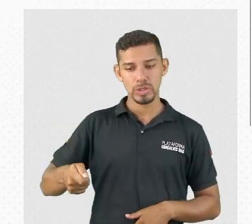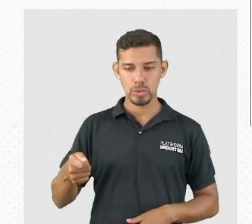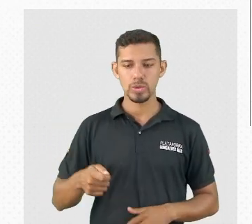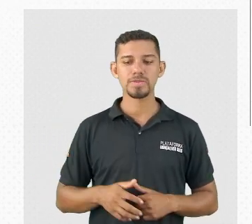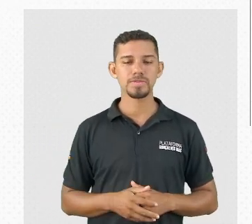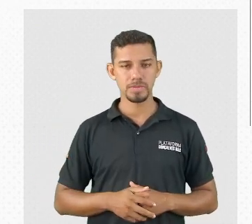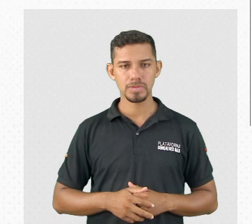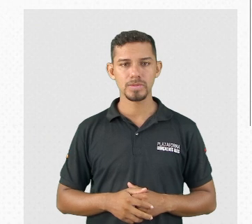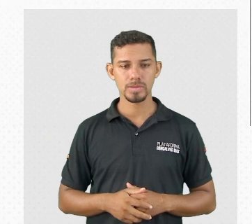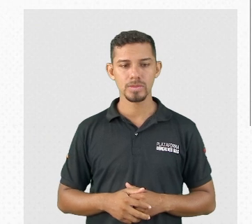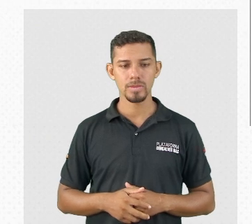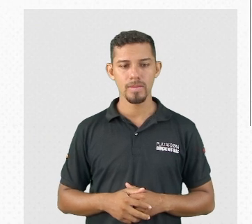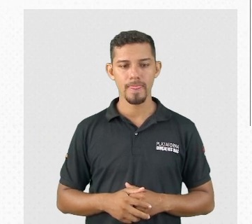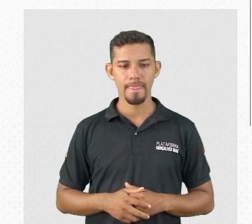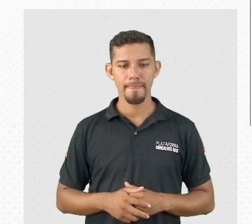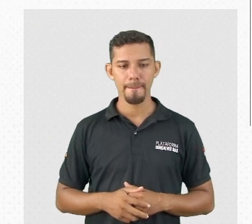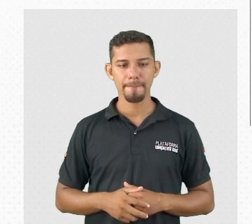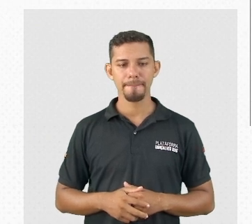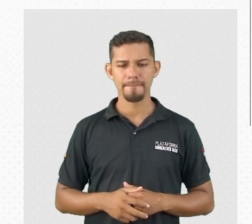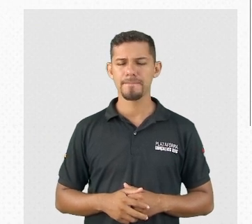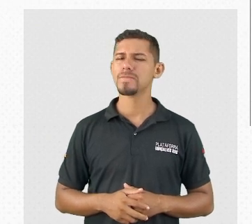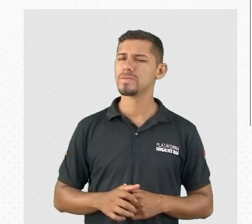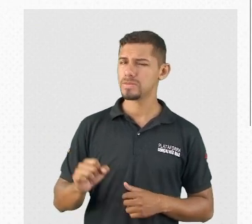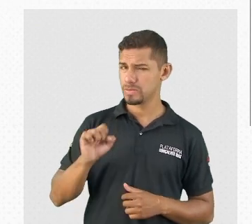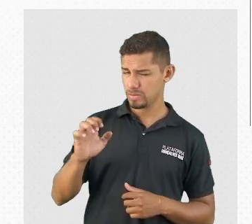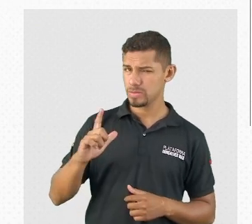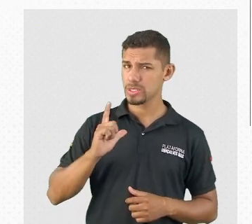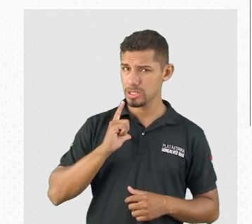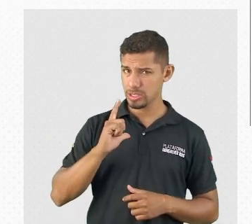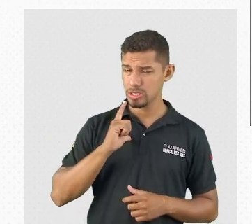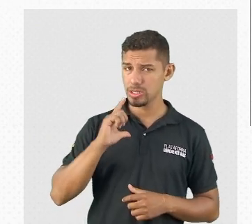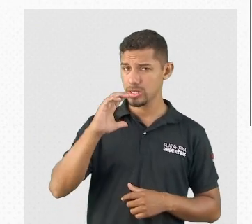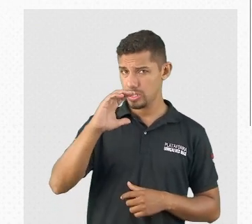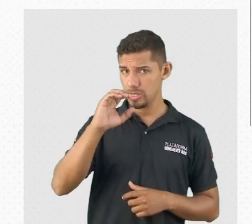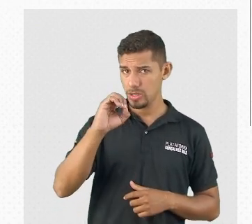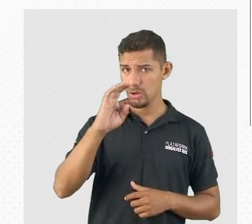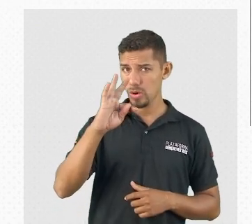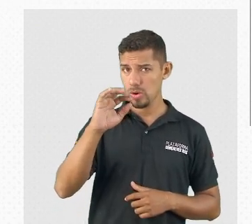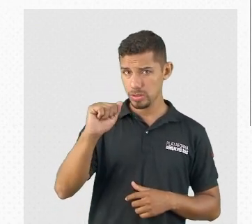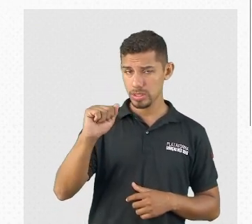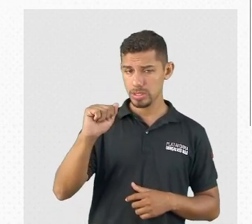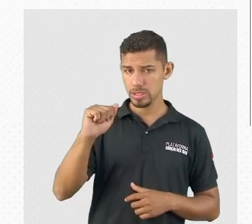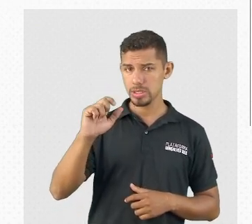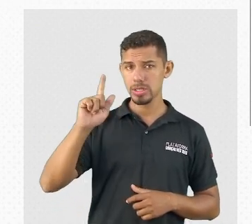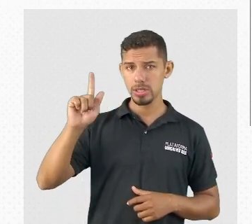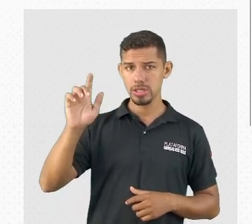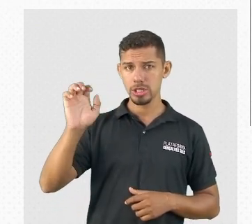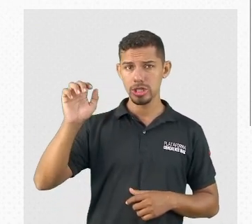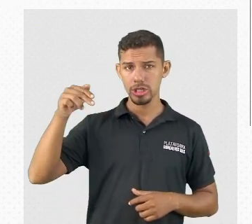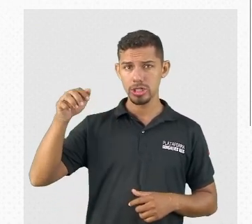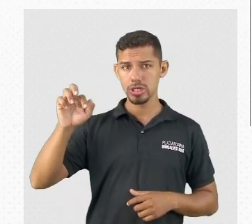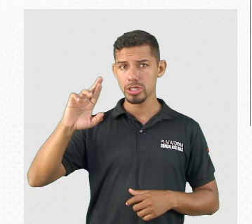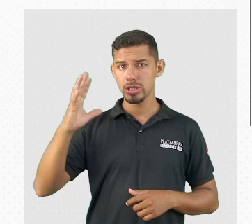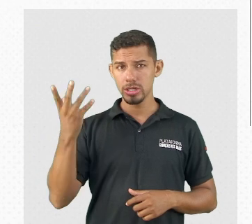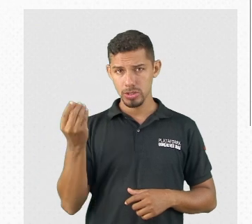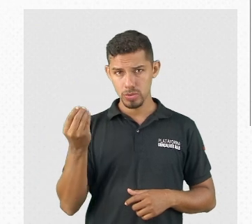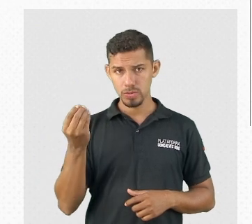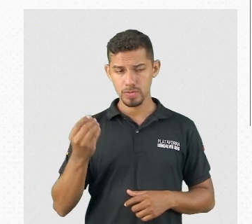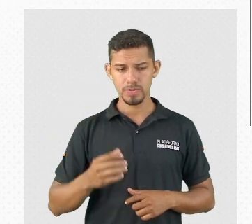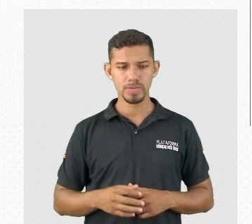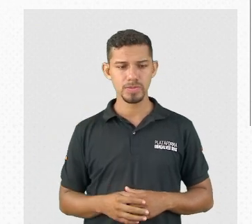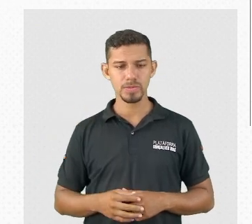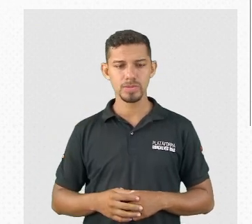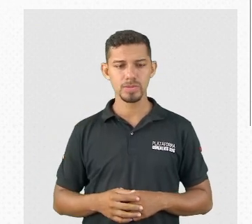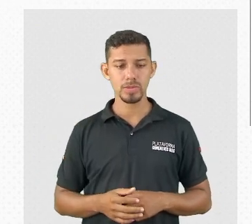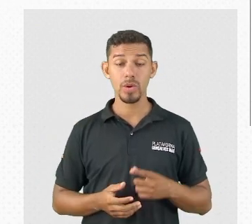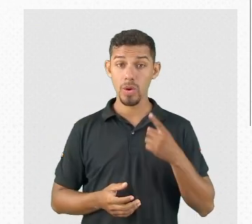obrigatória, né? Então, será que existe aí cotas de gênero nas candidaturas partidárias? Vocês já ouviram falar disso? Né?